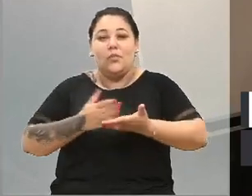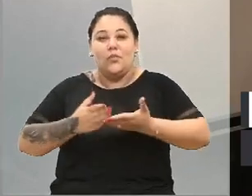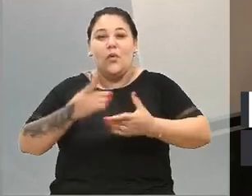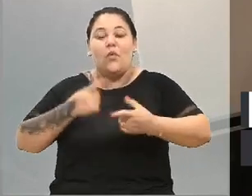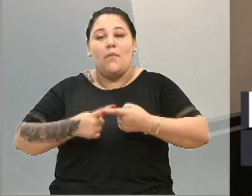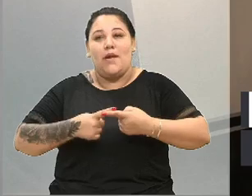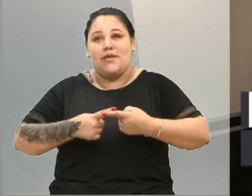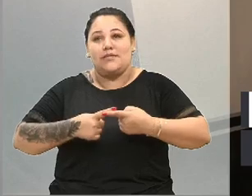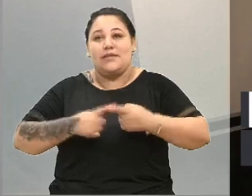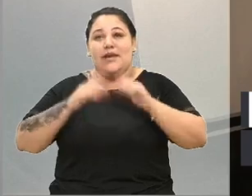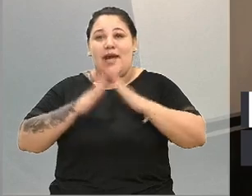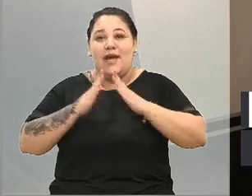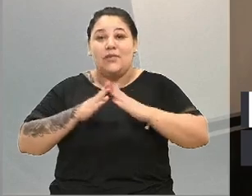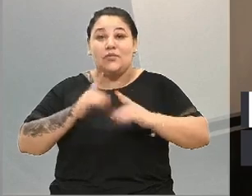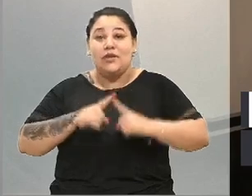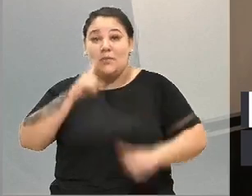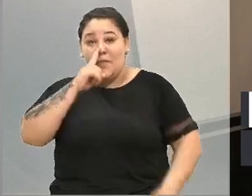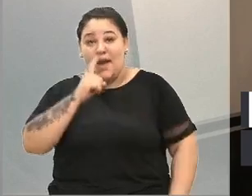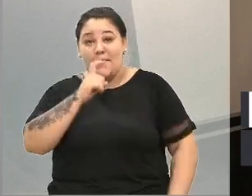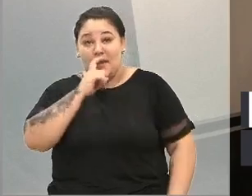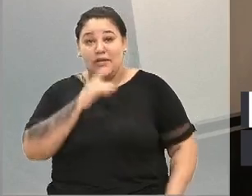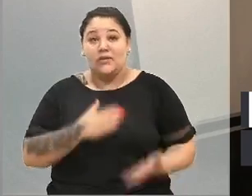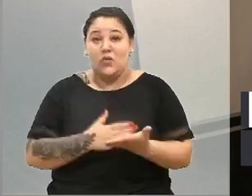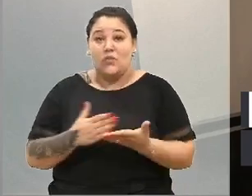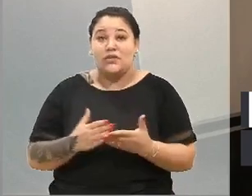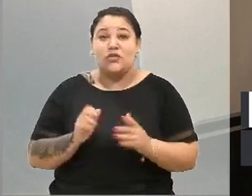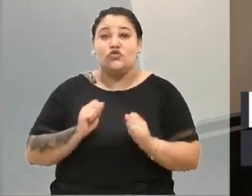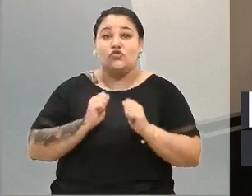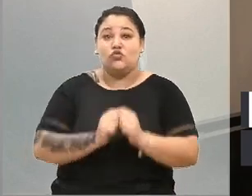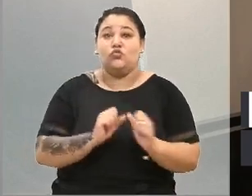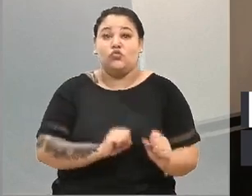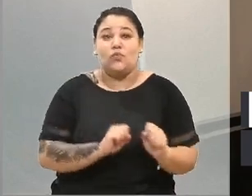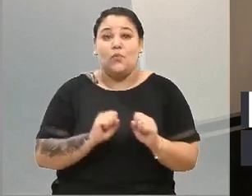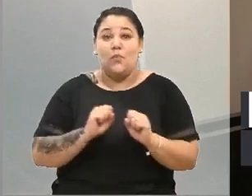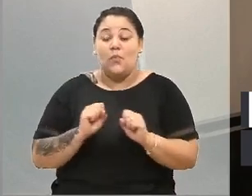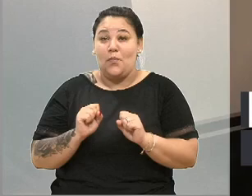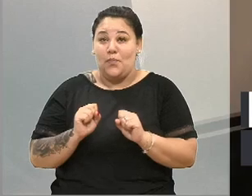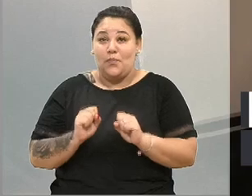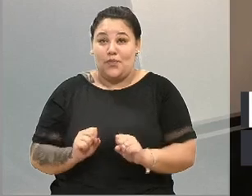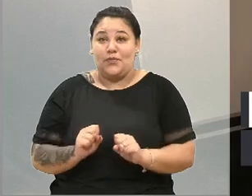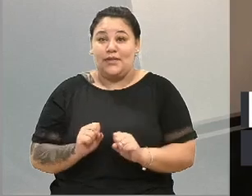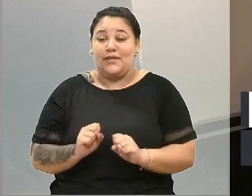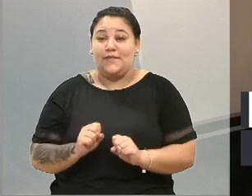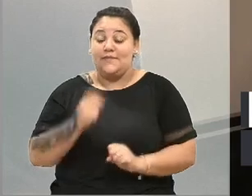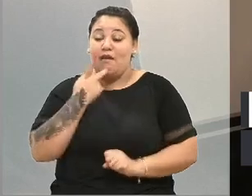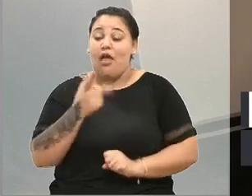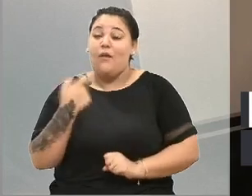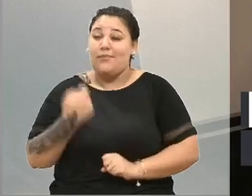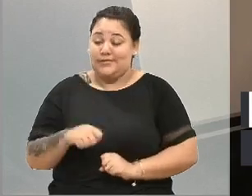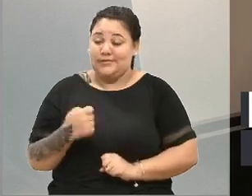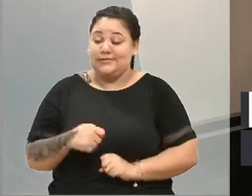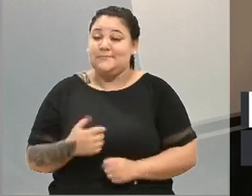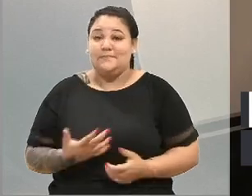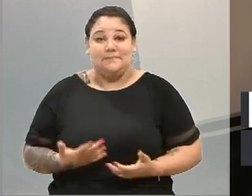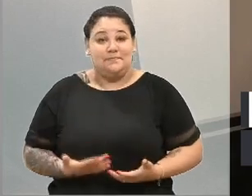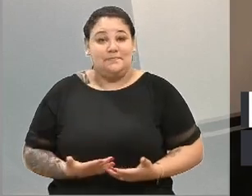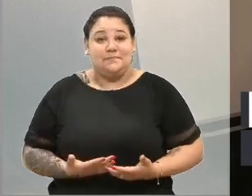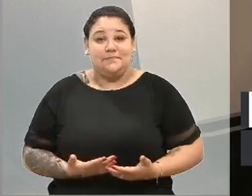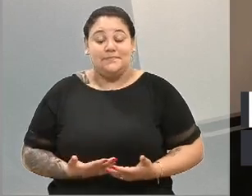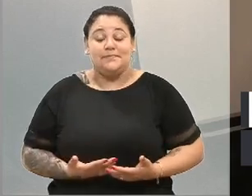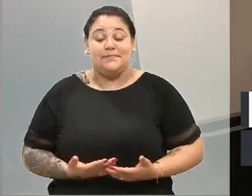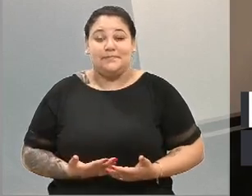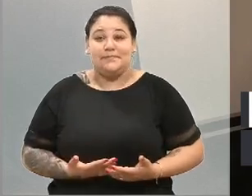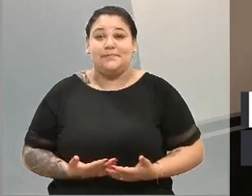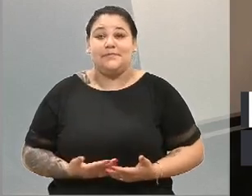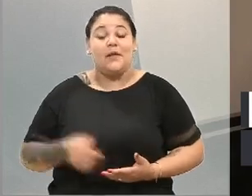Se os pais não começar junto de poder, enfim, arbitrar o que é preciso, vai muito longe,